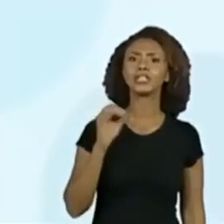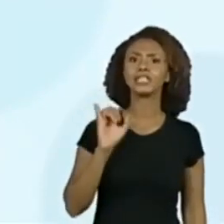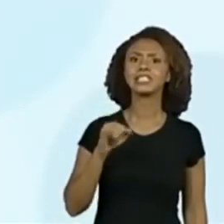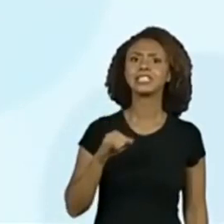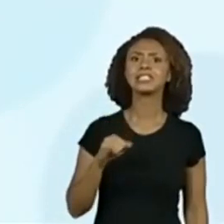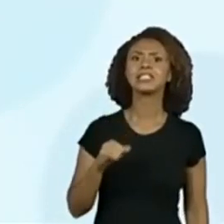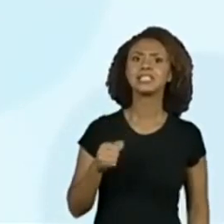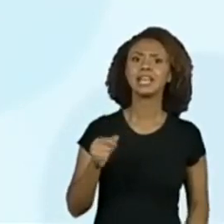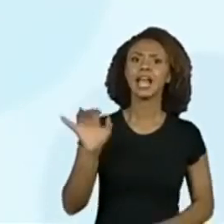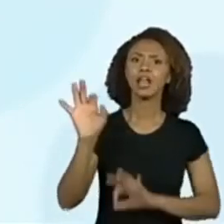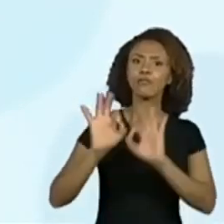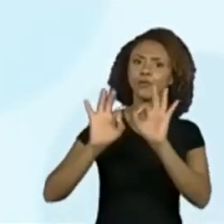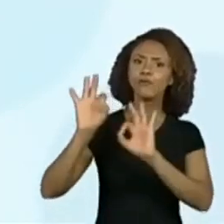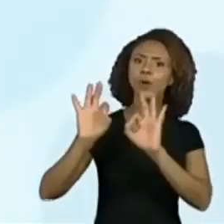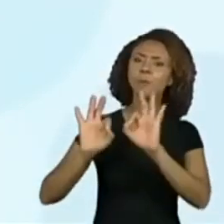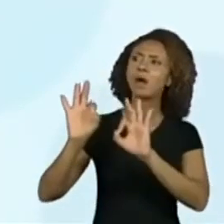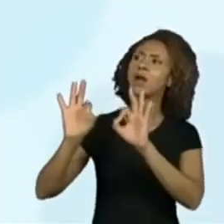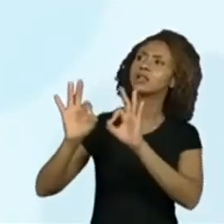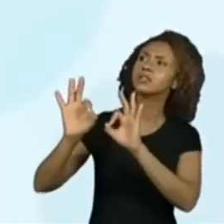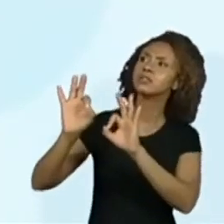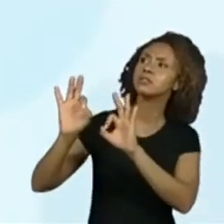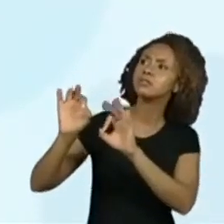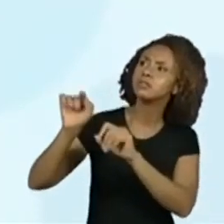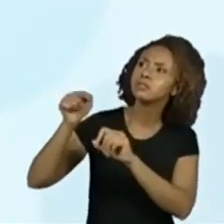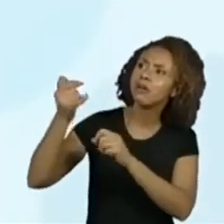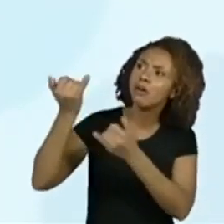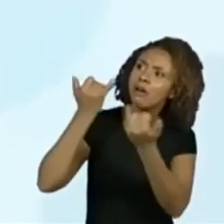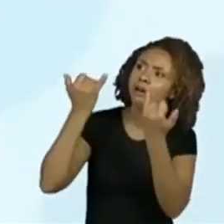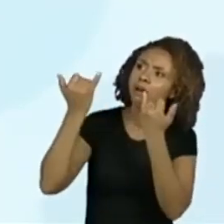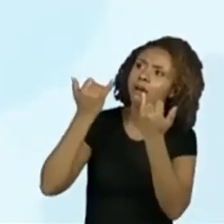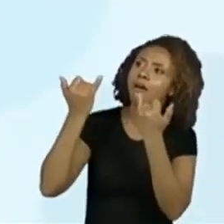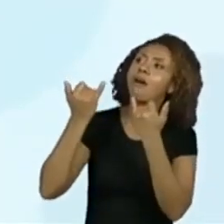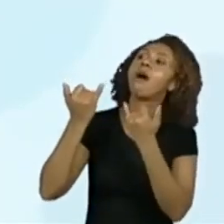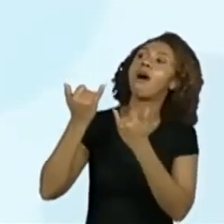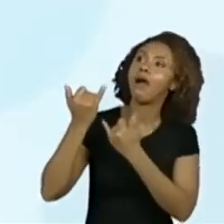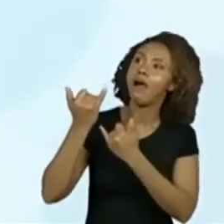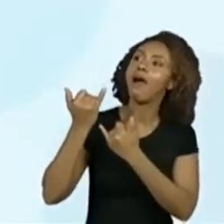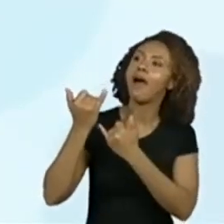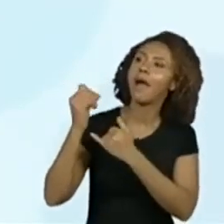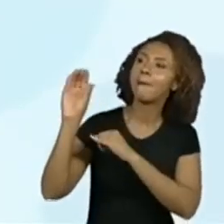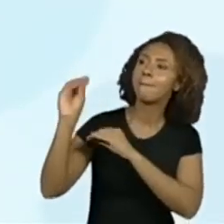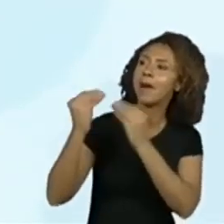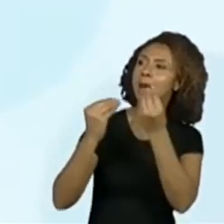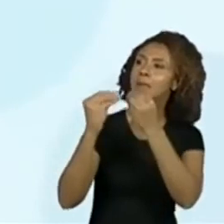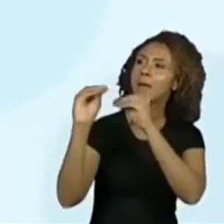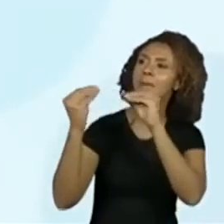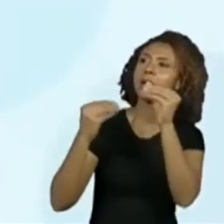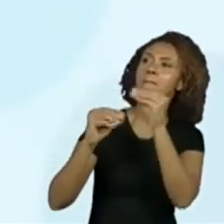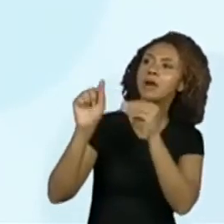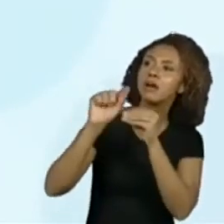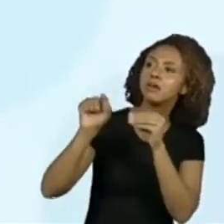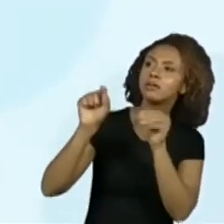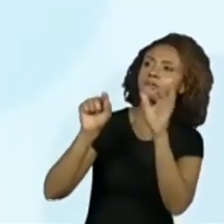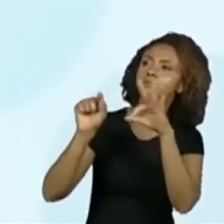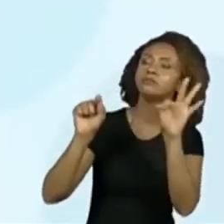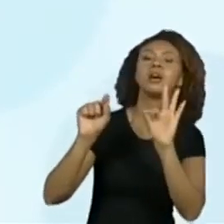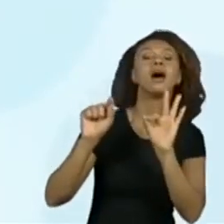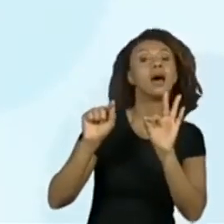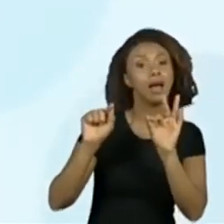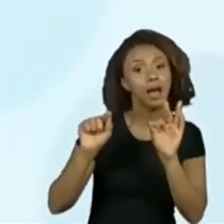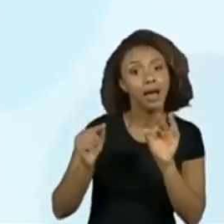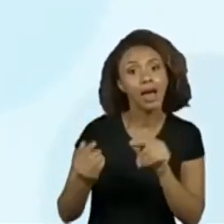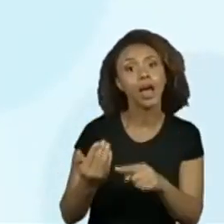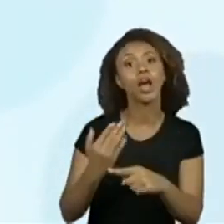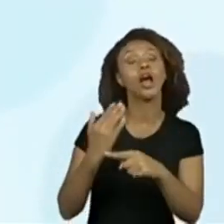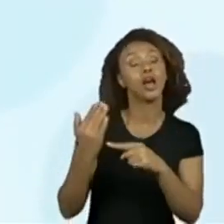organizar os dados e organizar esses registros organiza as informações então que serão utilizadas aí